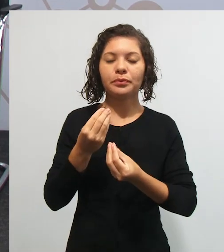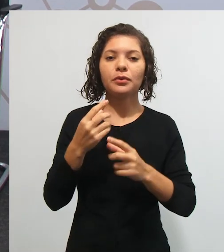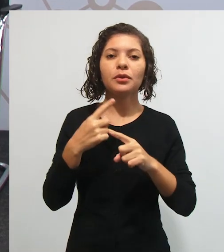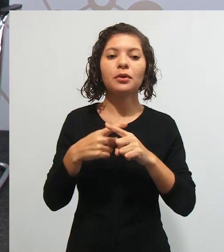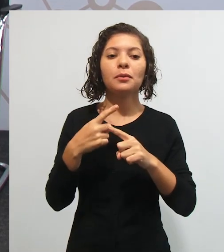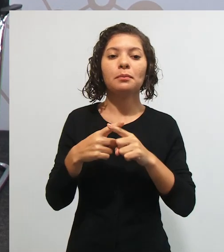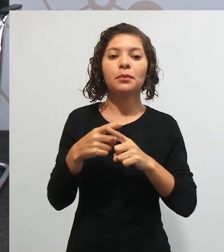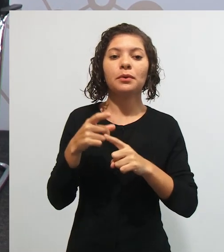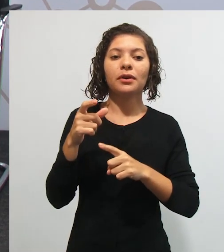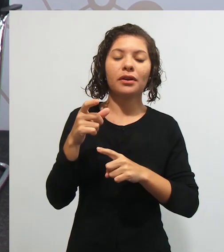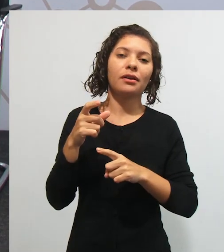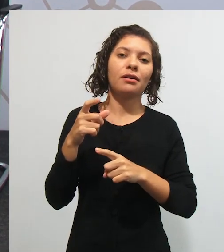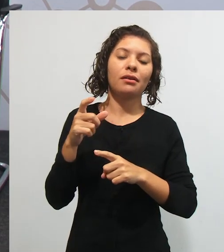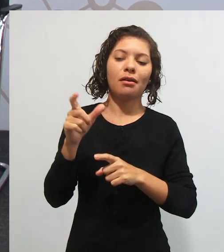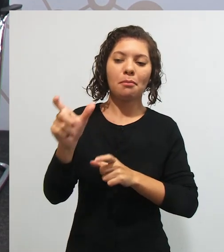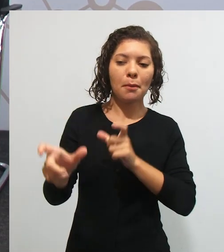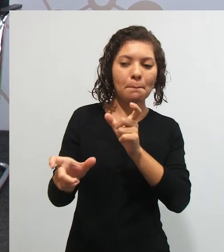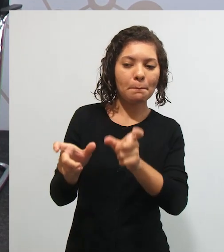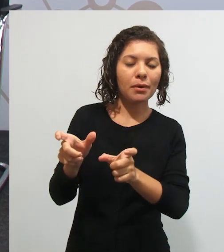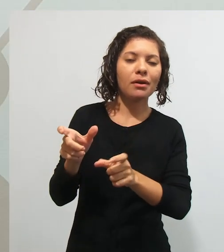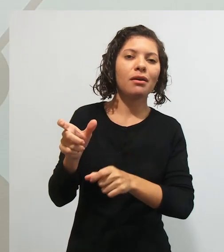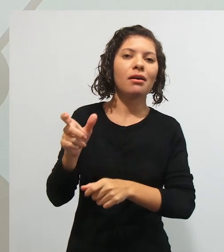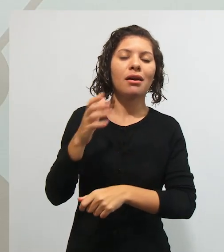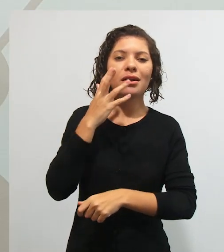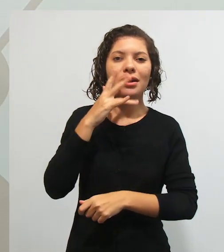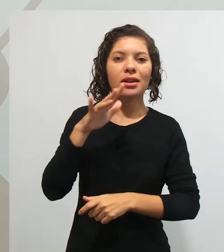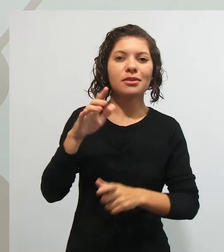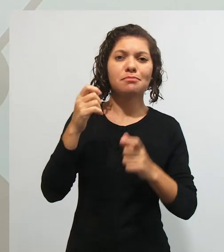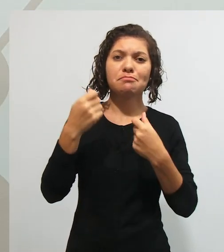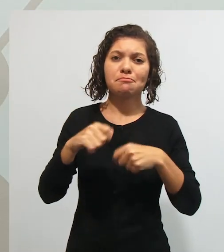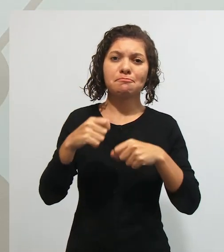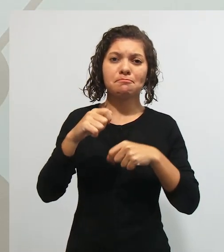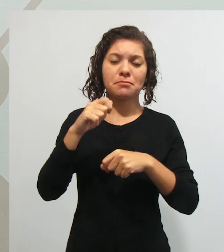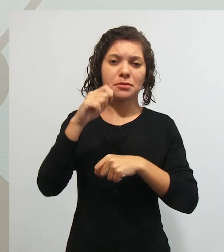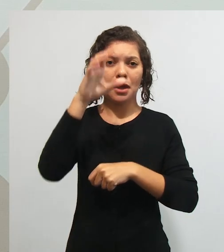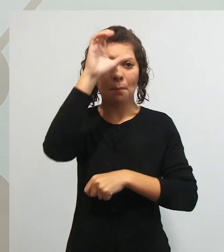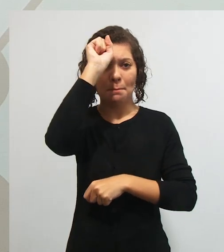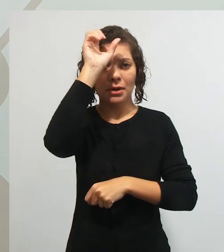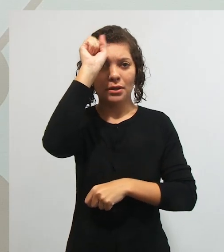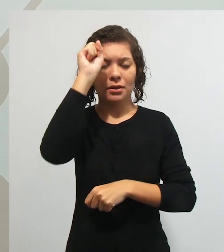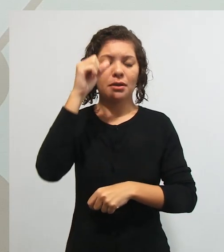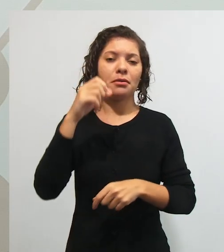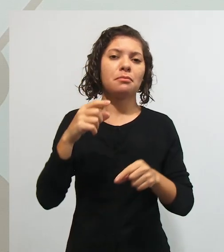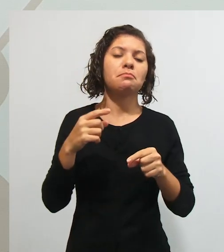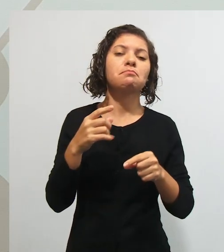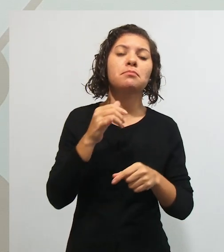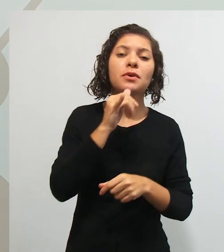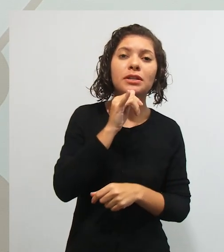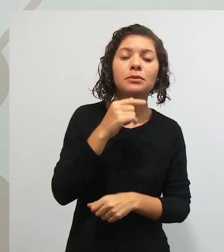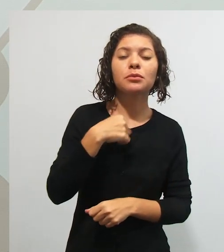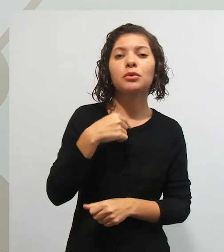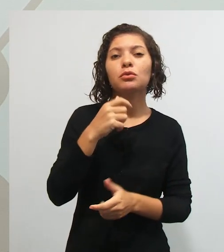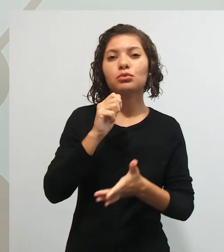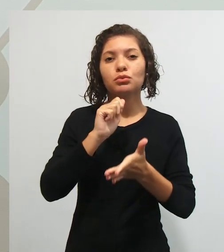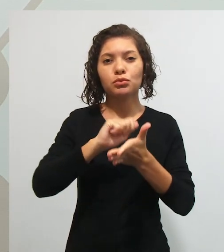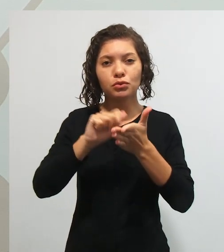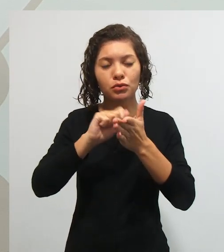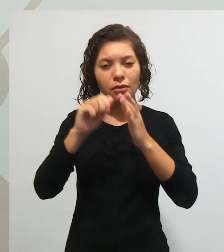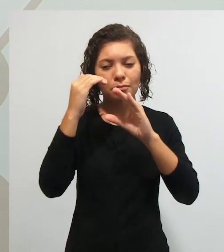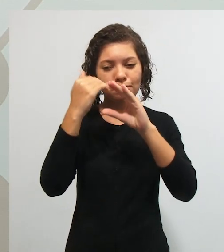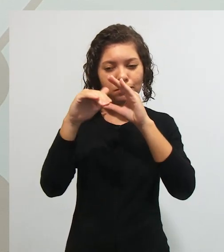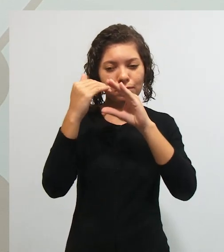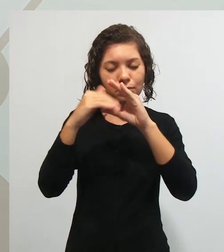das necessidades que eu tenho. Se eu escrevo um e-mail para alguém, né, se